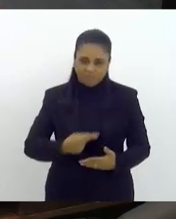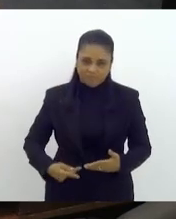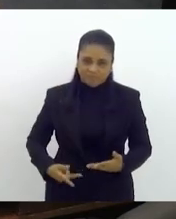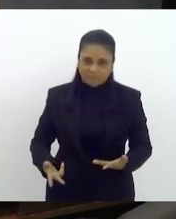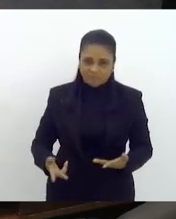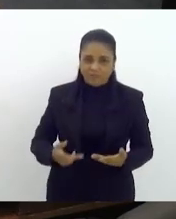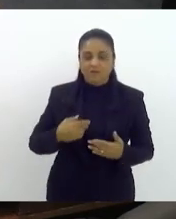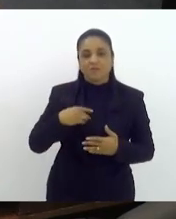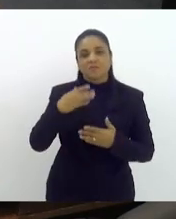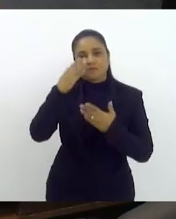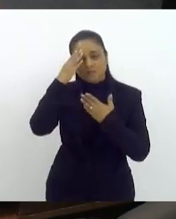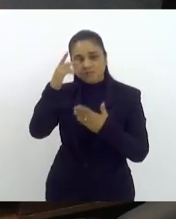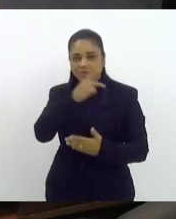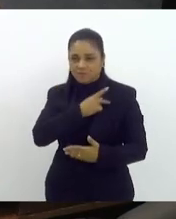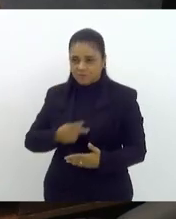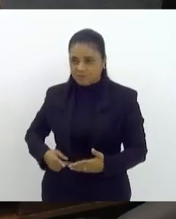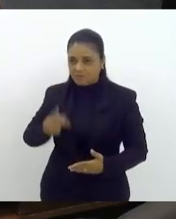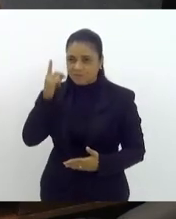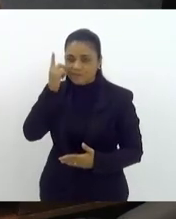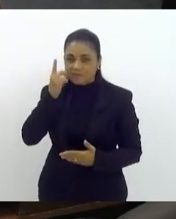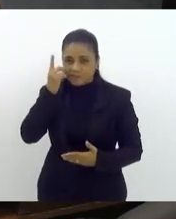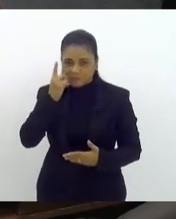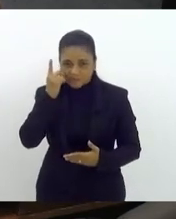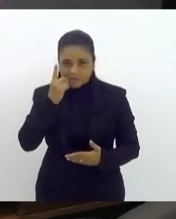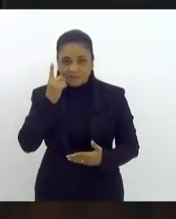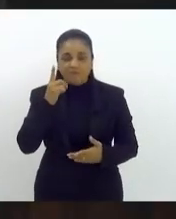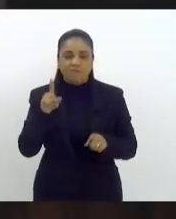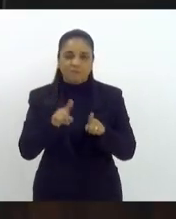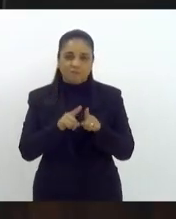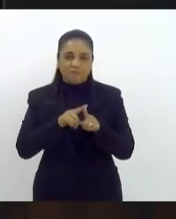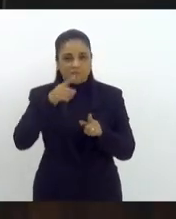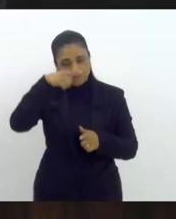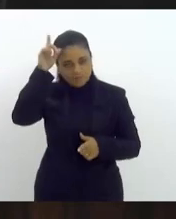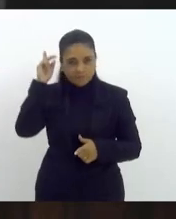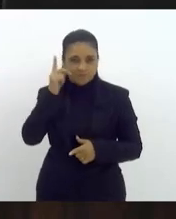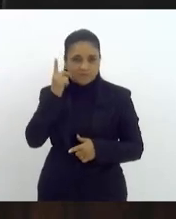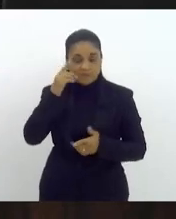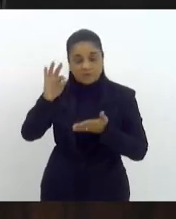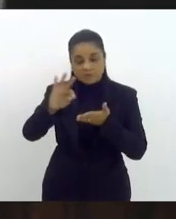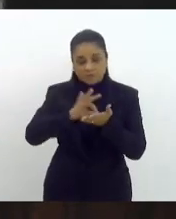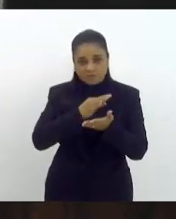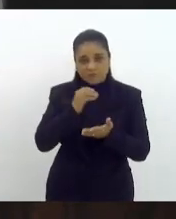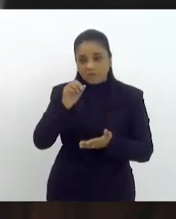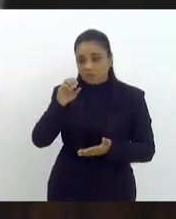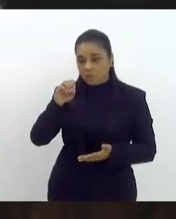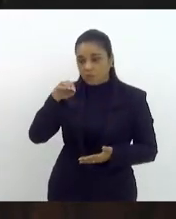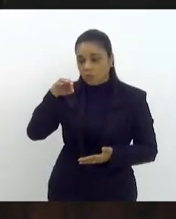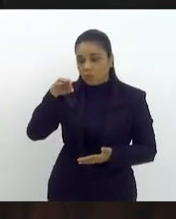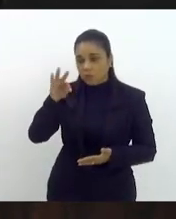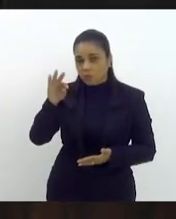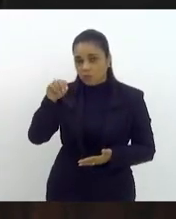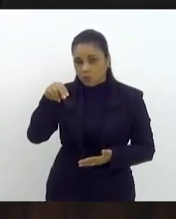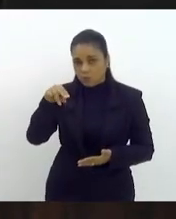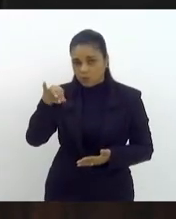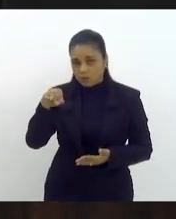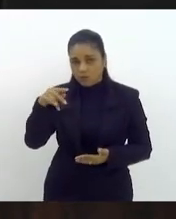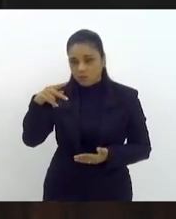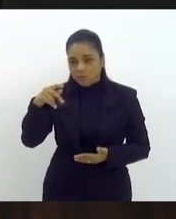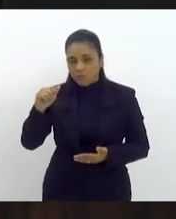Deputado Luiz Paulo próximo horário escrito Deputado Antônio de Paula e saudade deputados